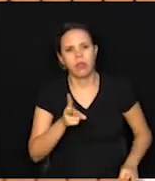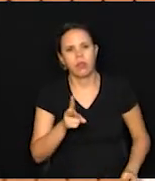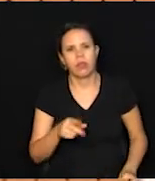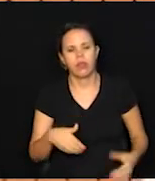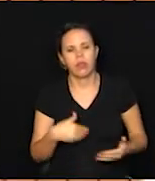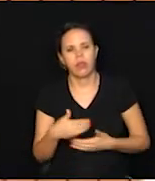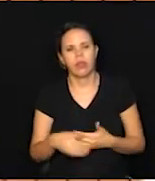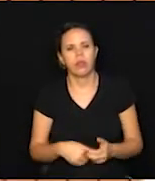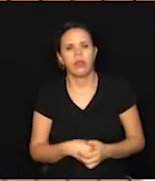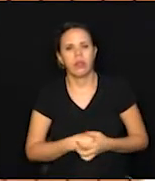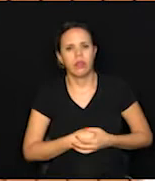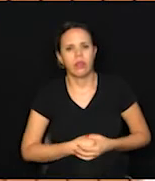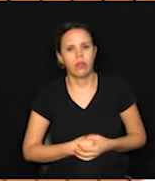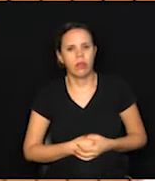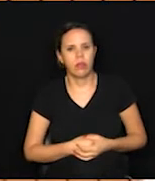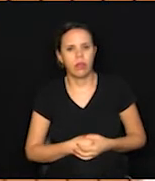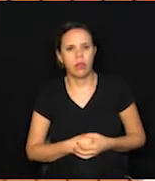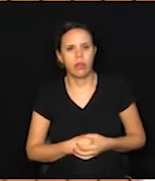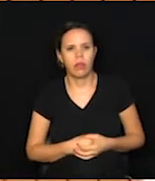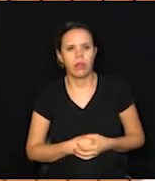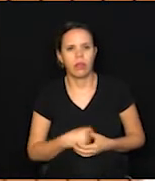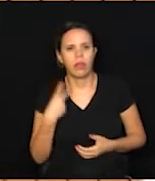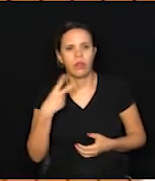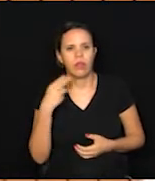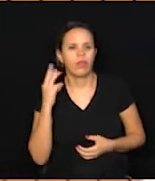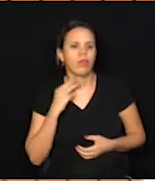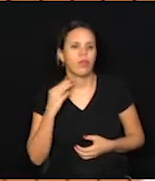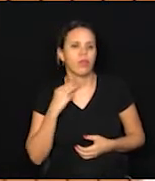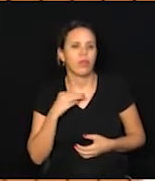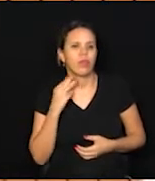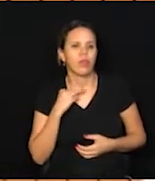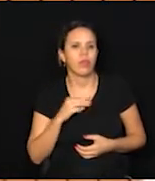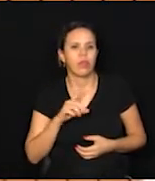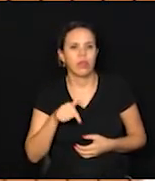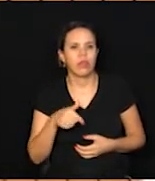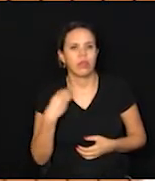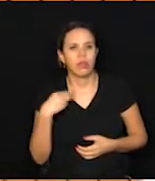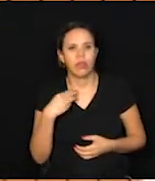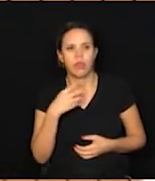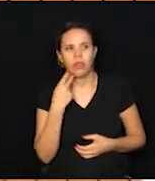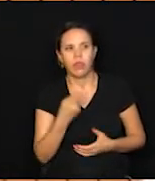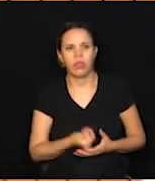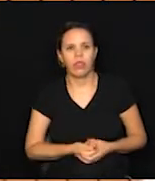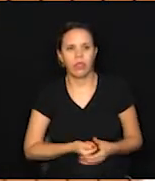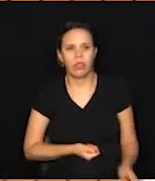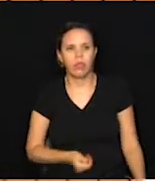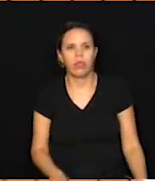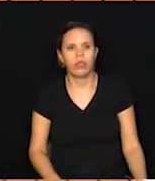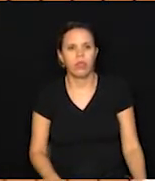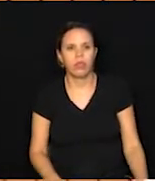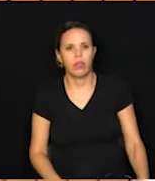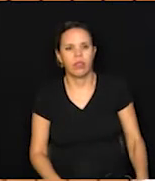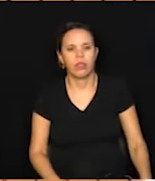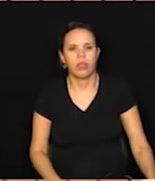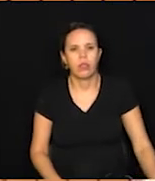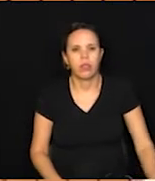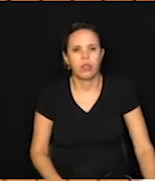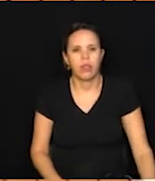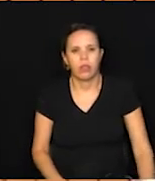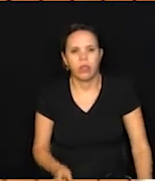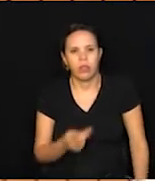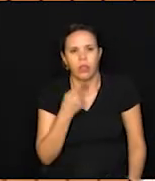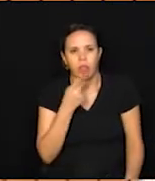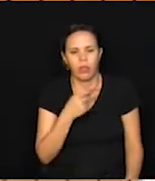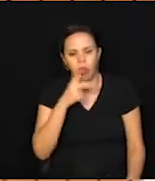aqui, né, vereador Cecílio, senão só a Mariana fala. E como ela fala